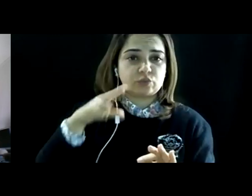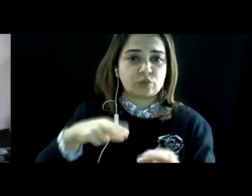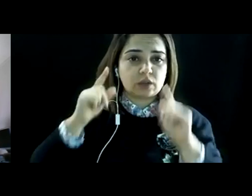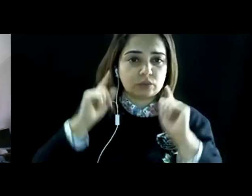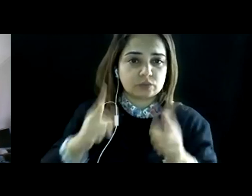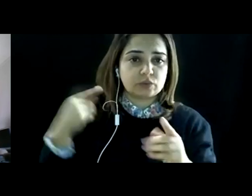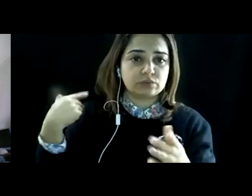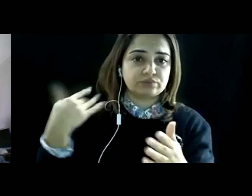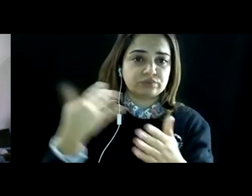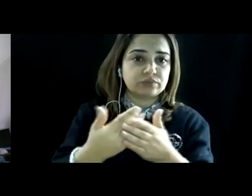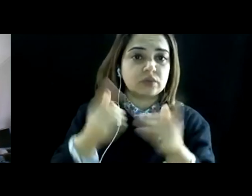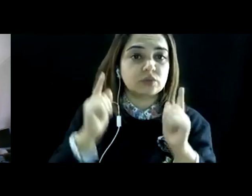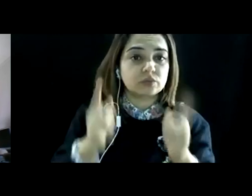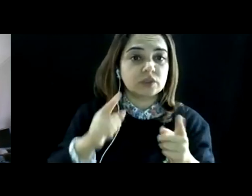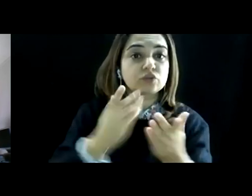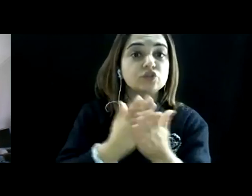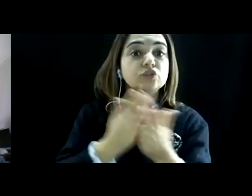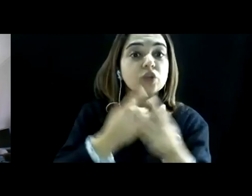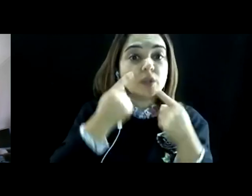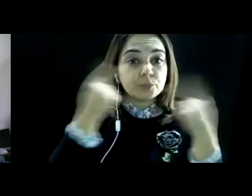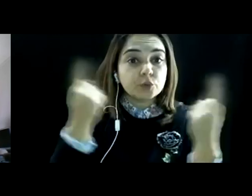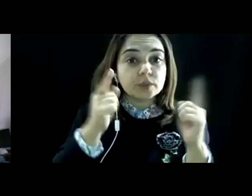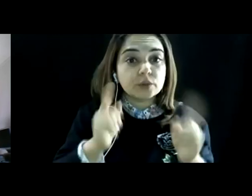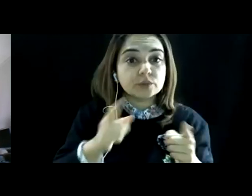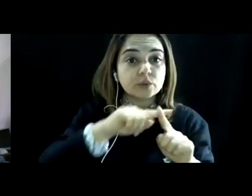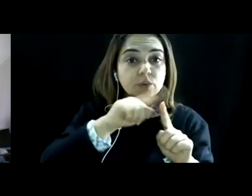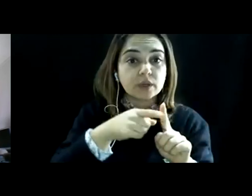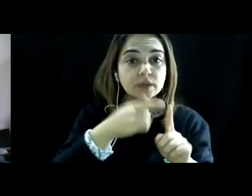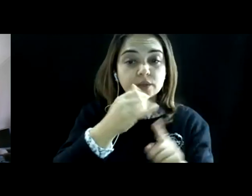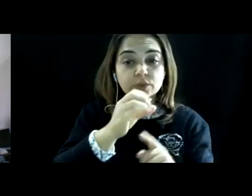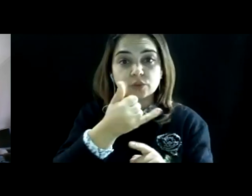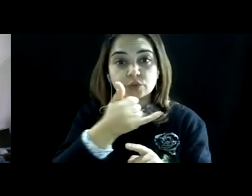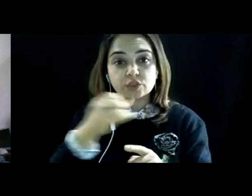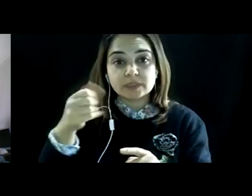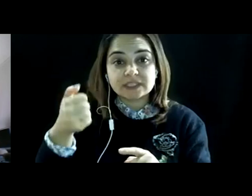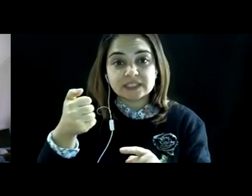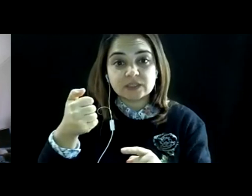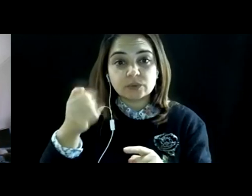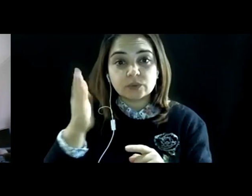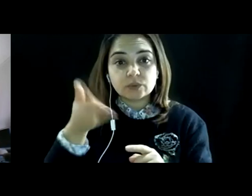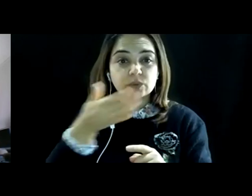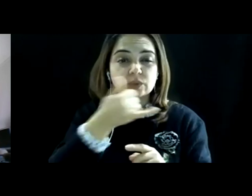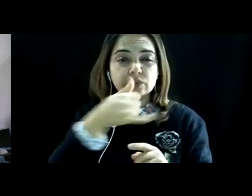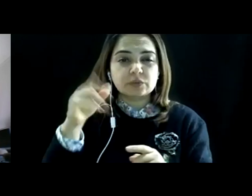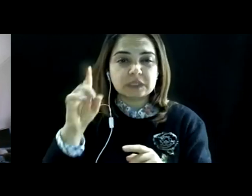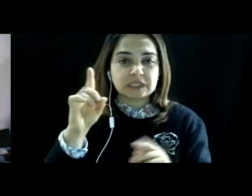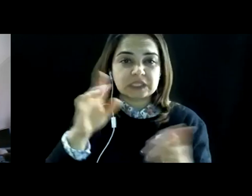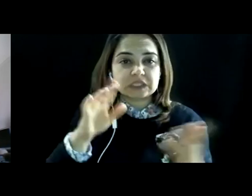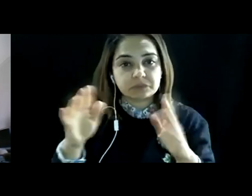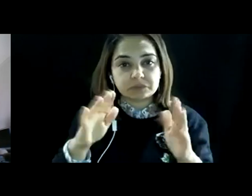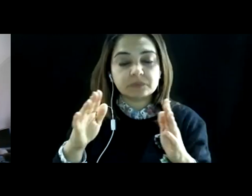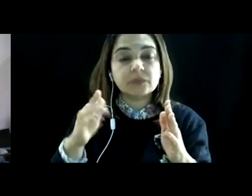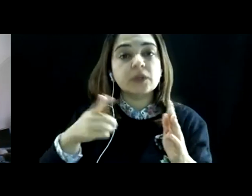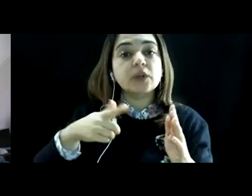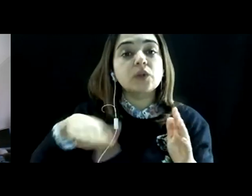escola pública desde 2005 ou 2006, mais ou menos, portanto já temos 15 anos de experiência. E nós podemos fazer muito o que quisermos com